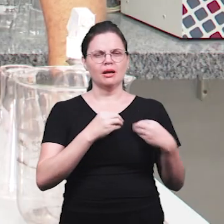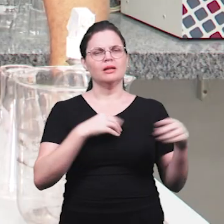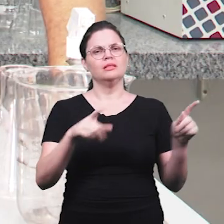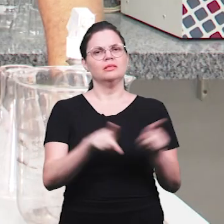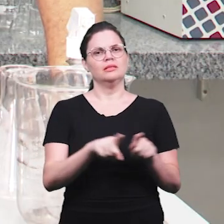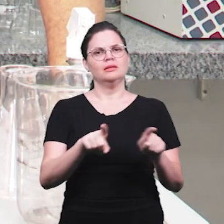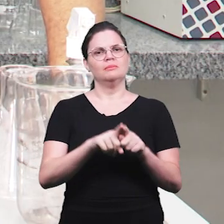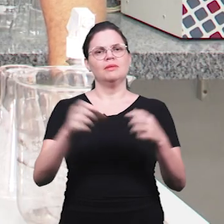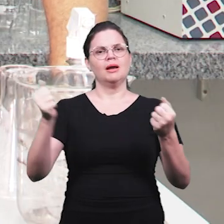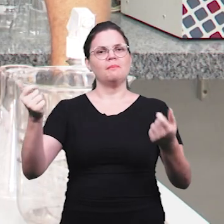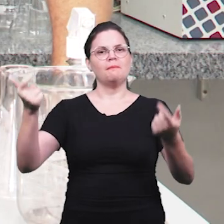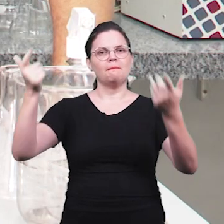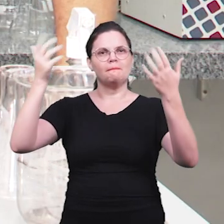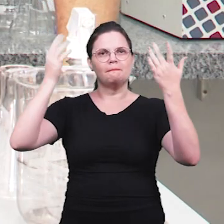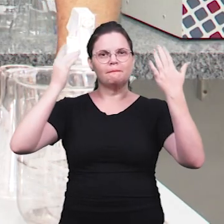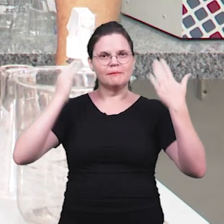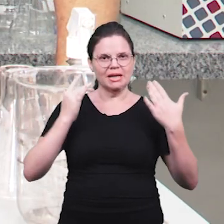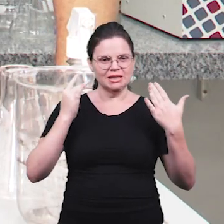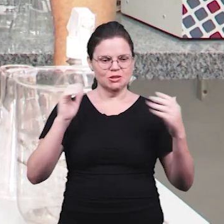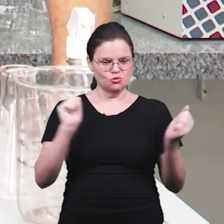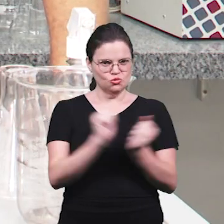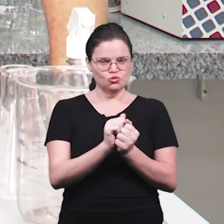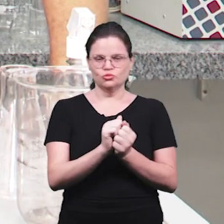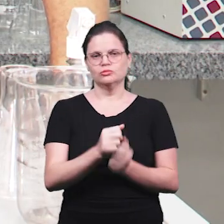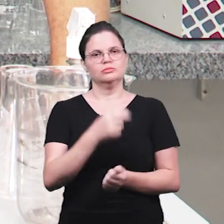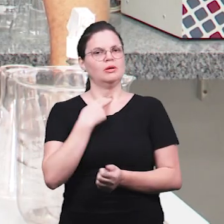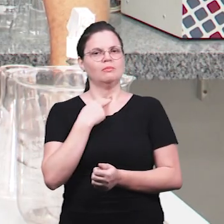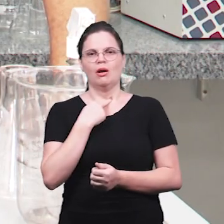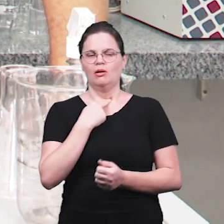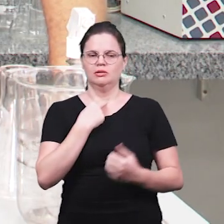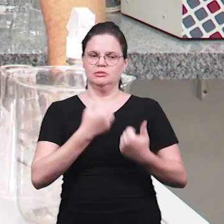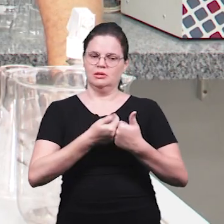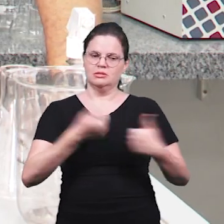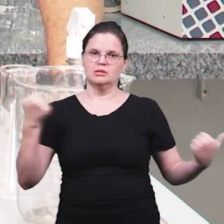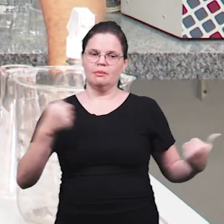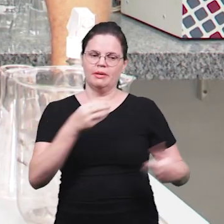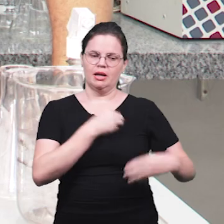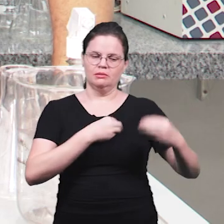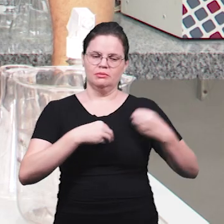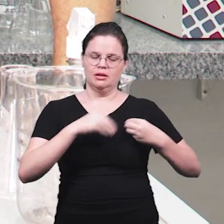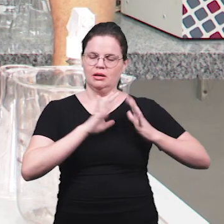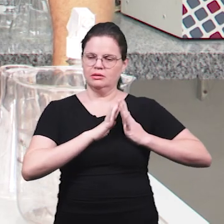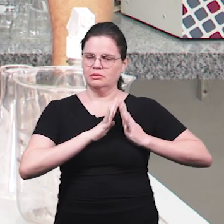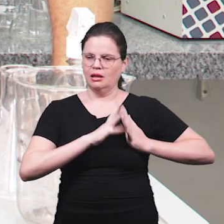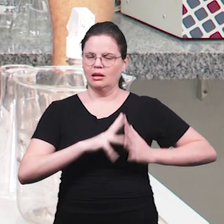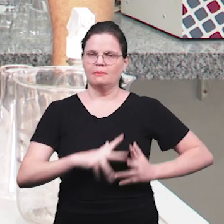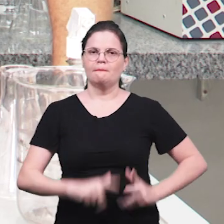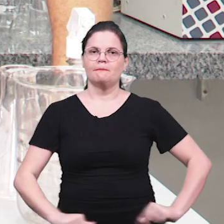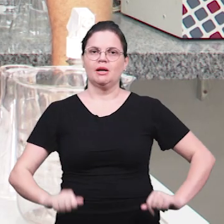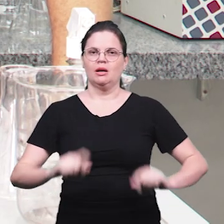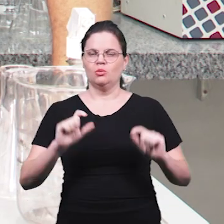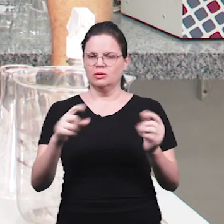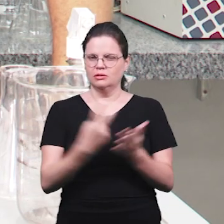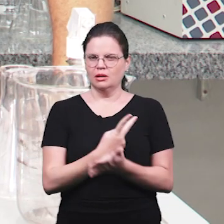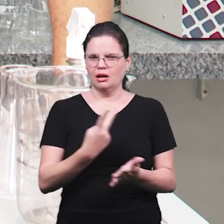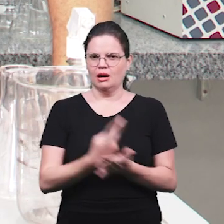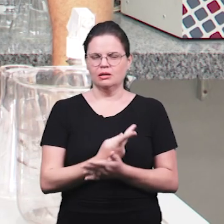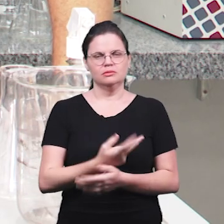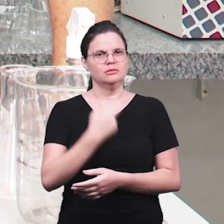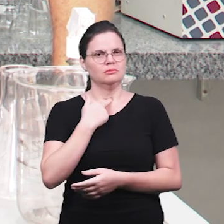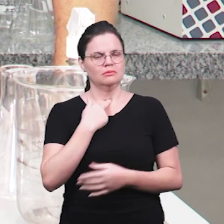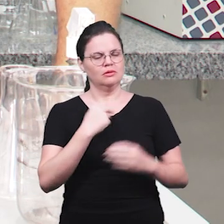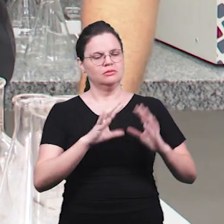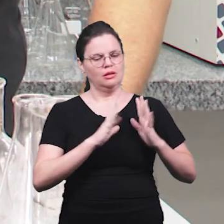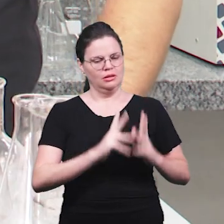bênção do Espírito não podem coexistir na nossa vida. Nós temos que a cada dia, olha, nos livrarmos daquilo que é errado, daquilo que é o pecado, né,